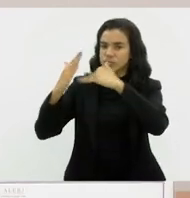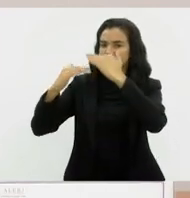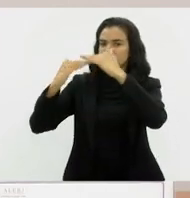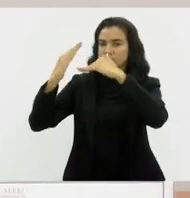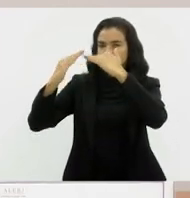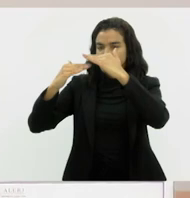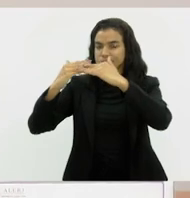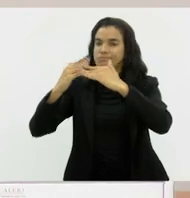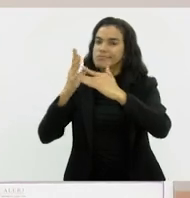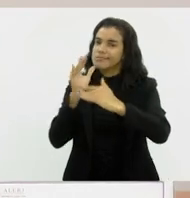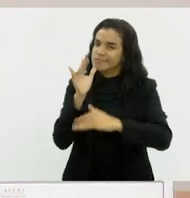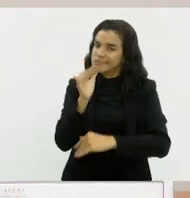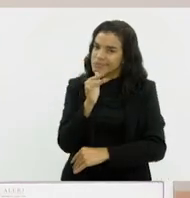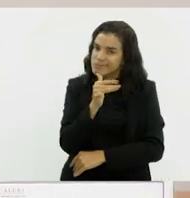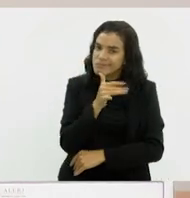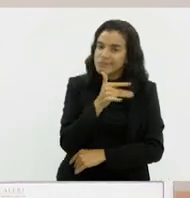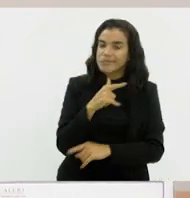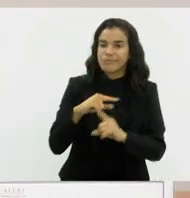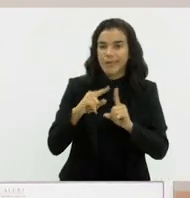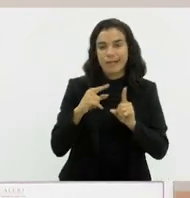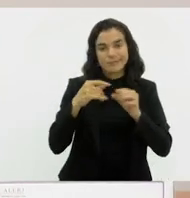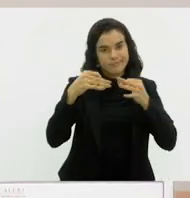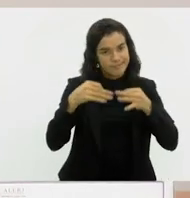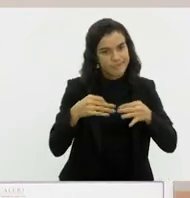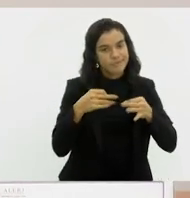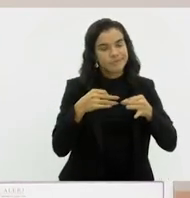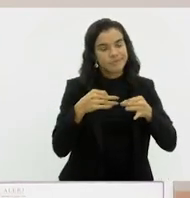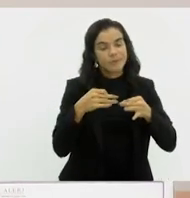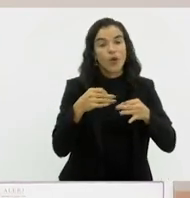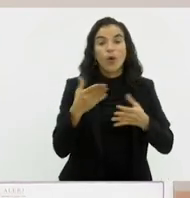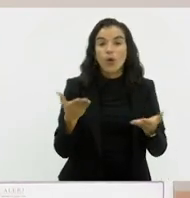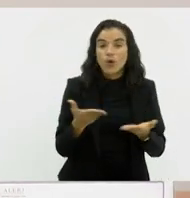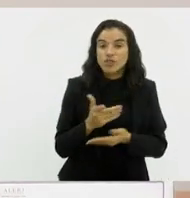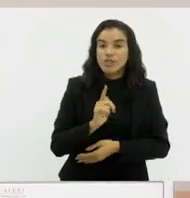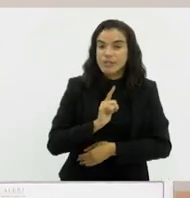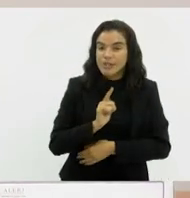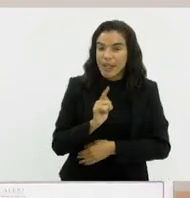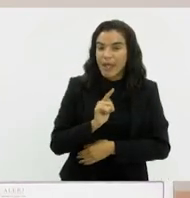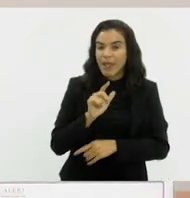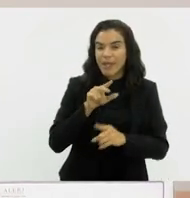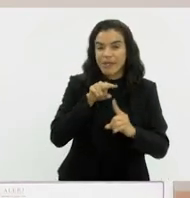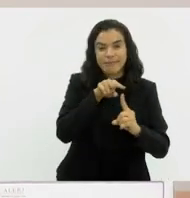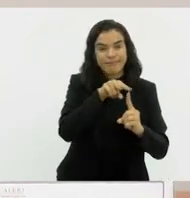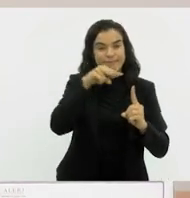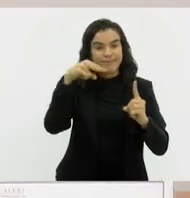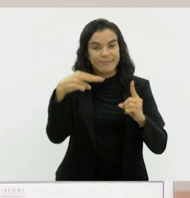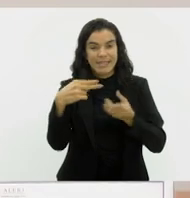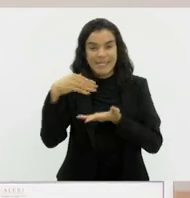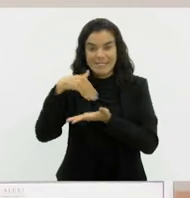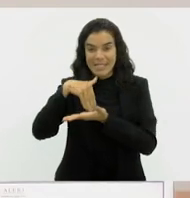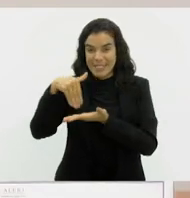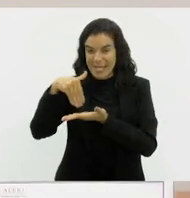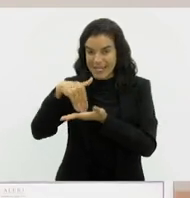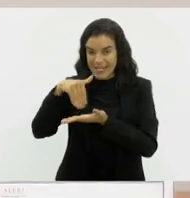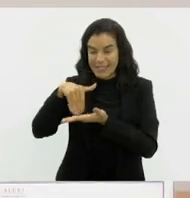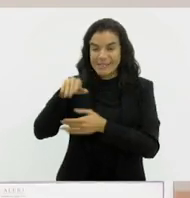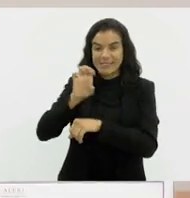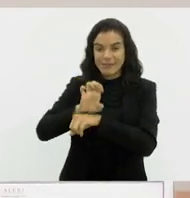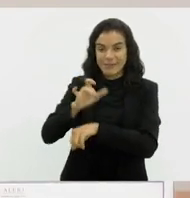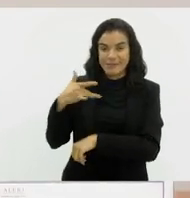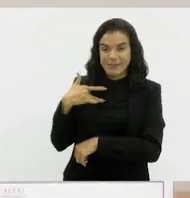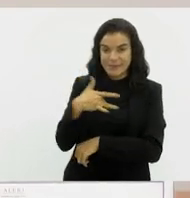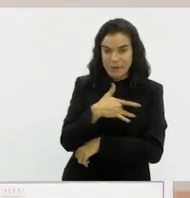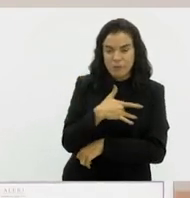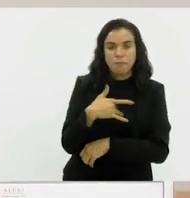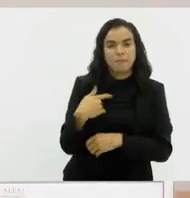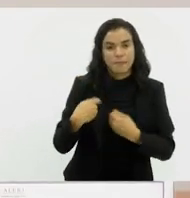um progresso lento, mas eu admito que, assim, hoje existe algum olhar da SES para um equipamento.